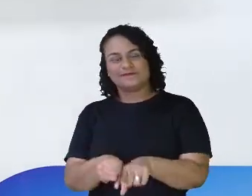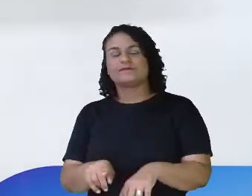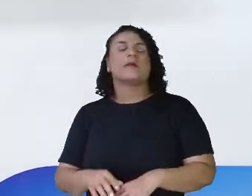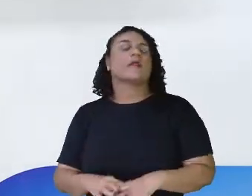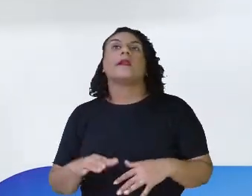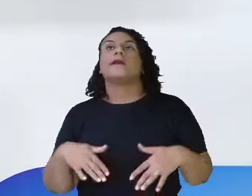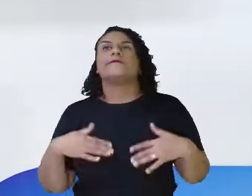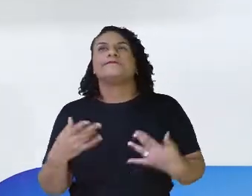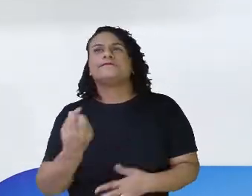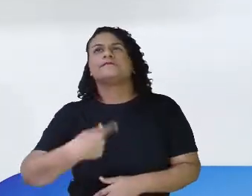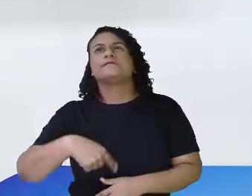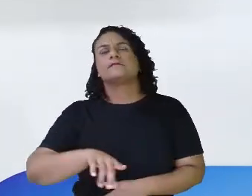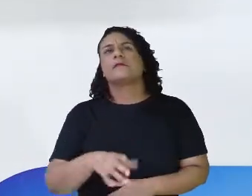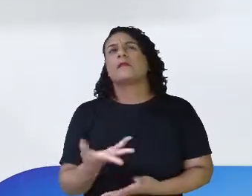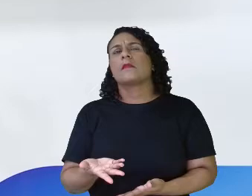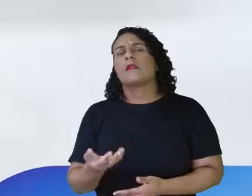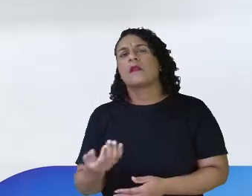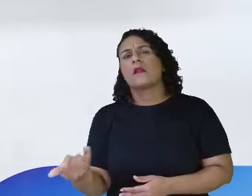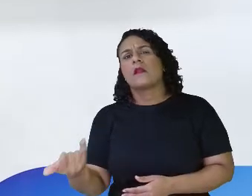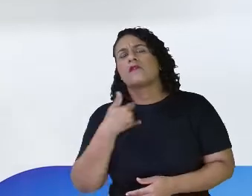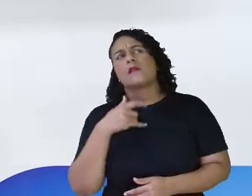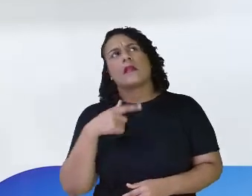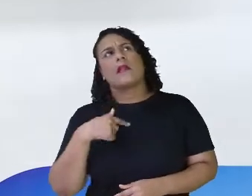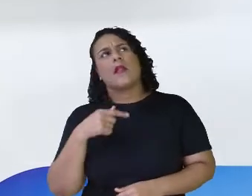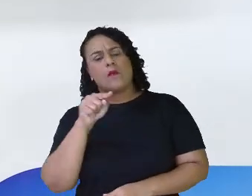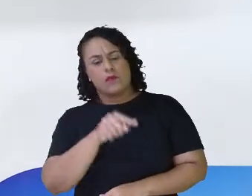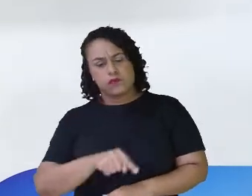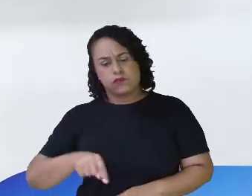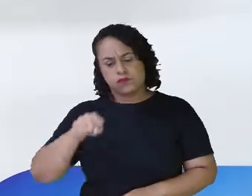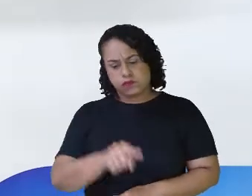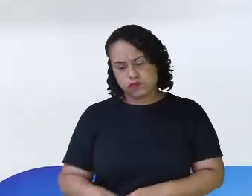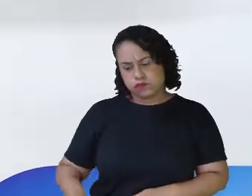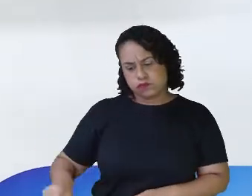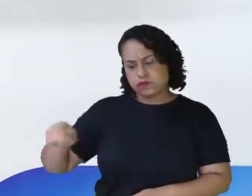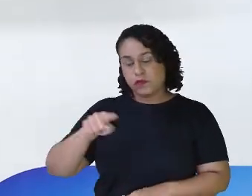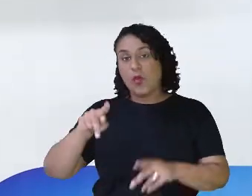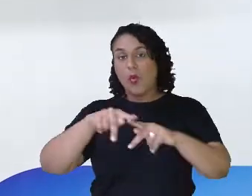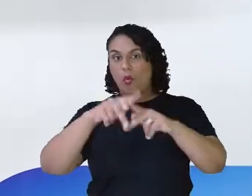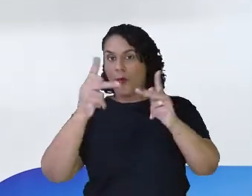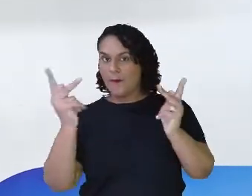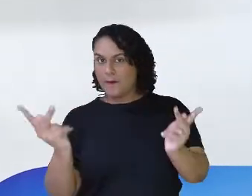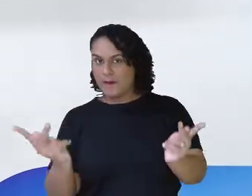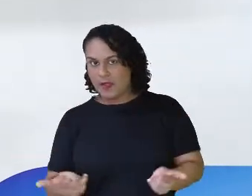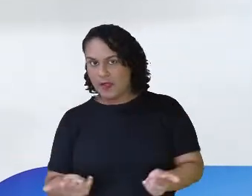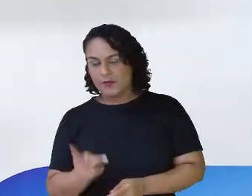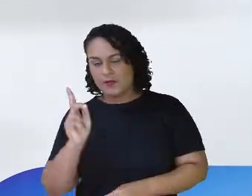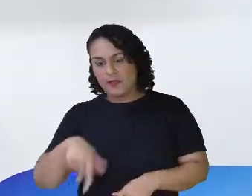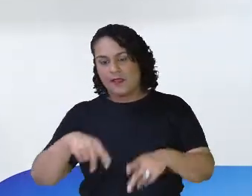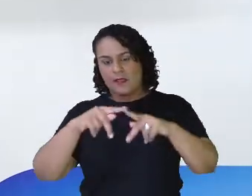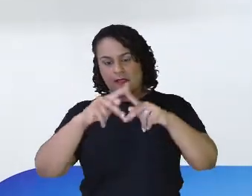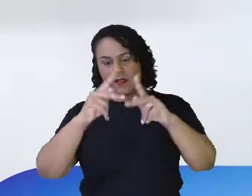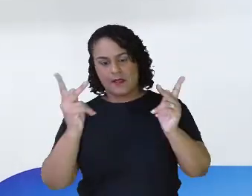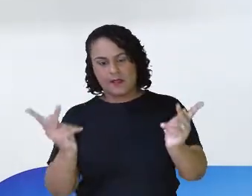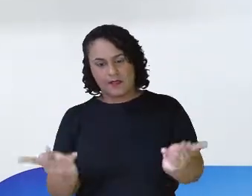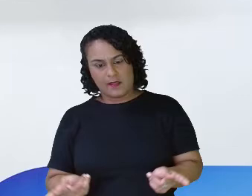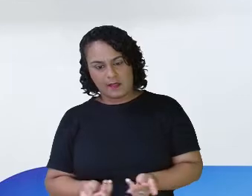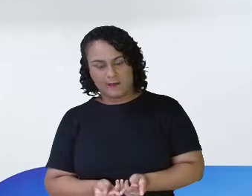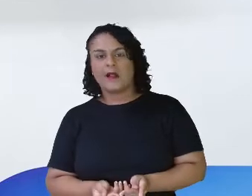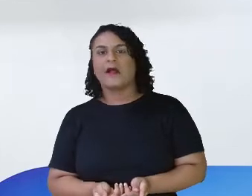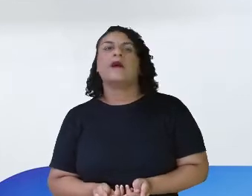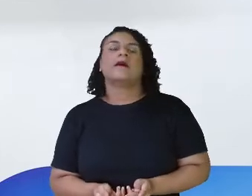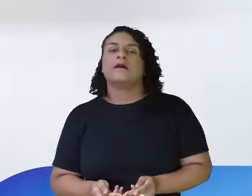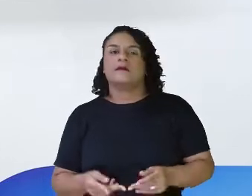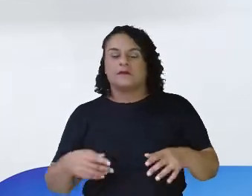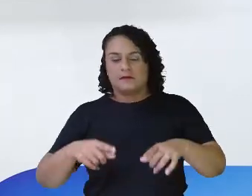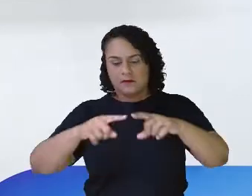Eita, professora, eu quero um círculo maior. Eu vou pegar o prato da minha casa, que é redondo, e vou